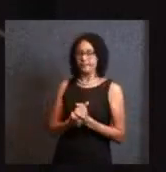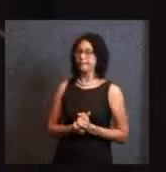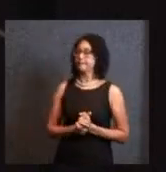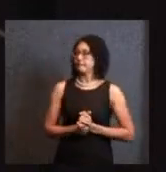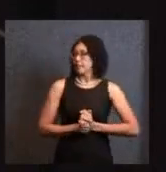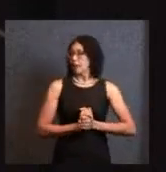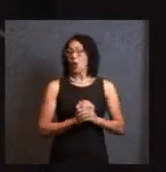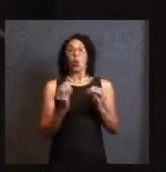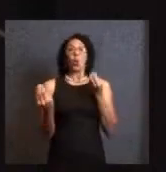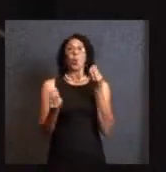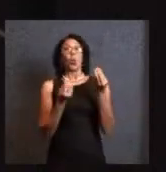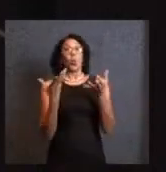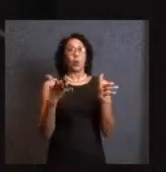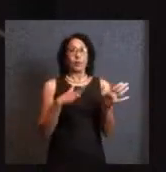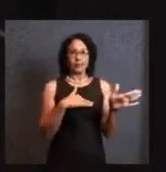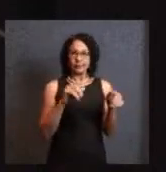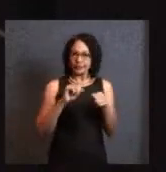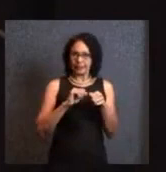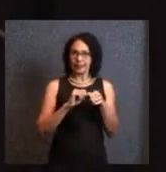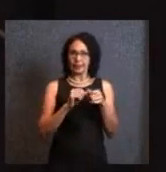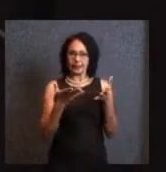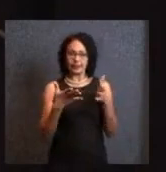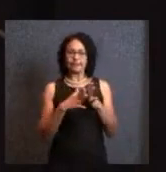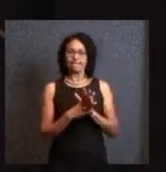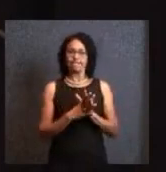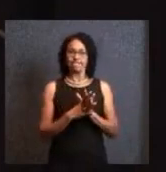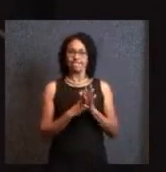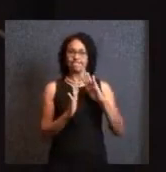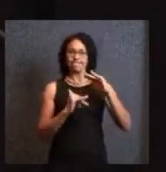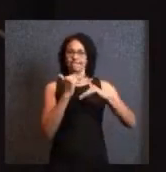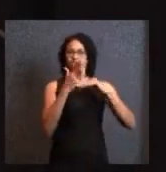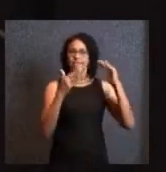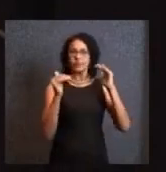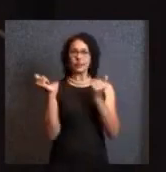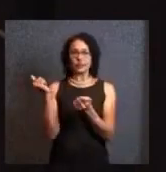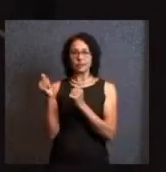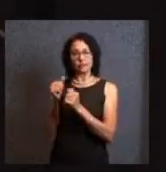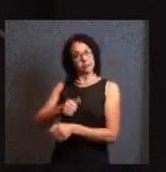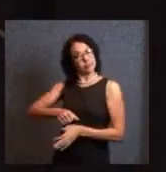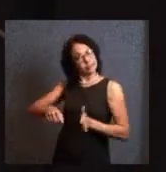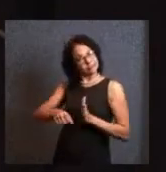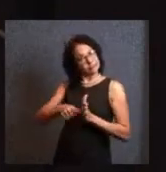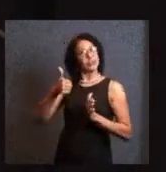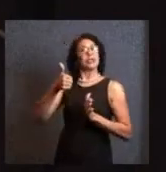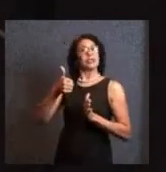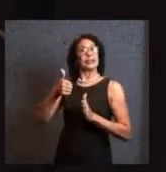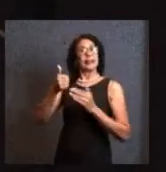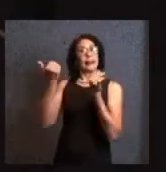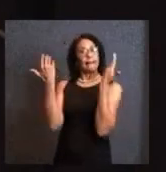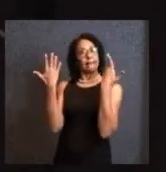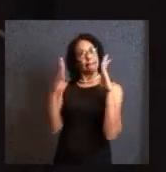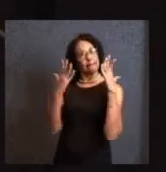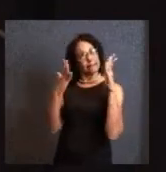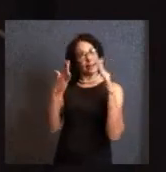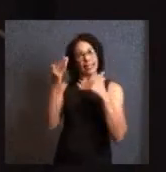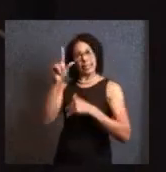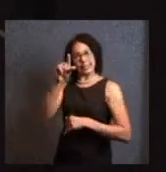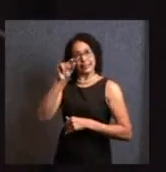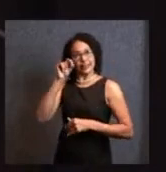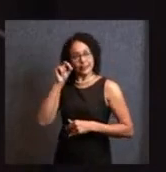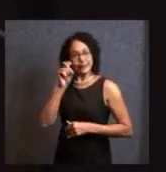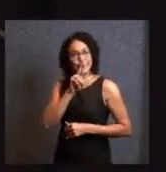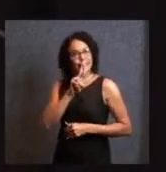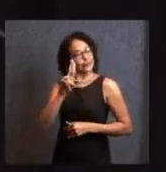o desenho do Caminhos da Educação. Primeiro, parabenizar aí pela escolha do nome. Acho Caminhos da Educação